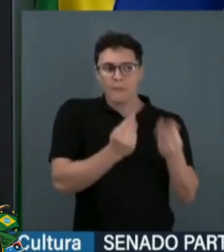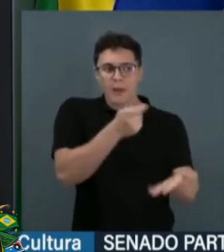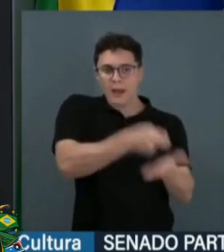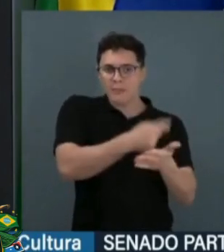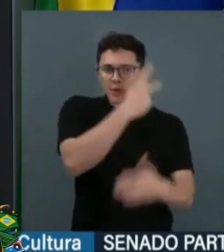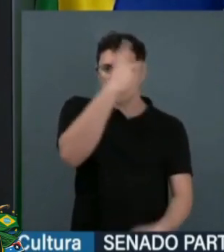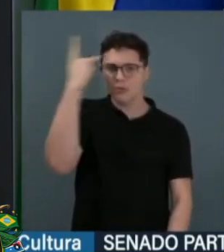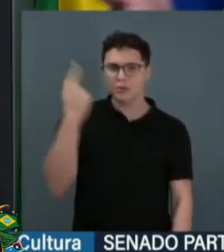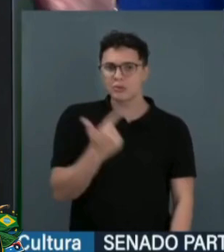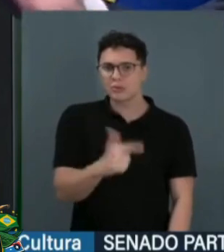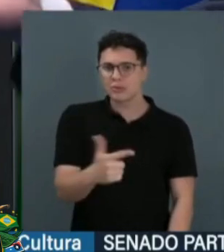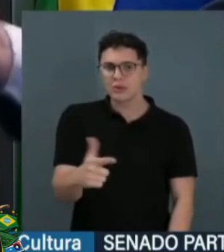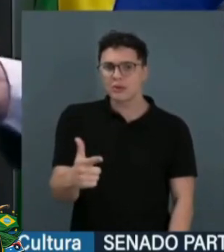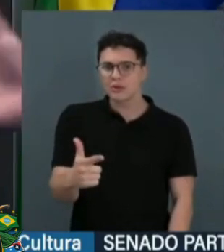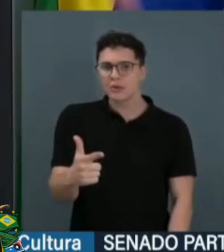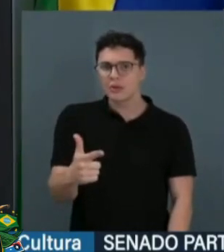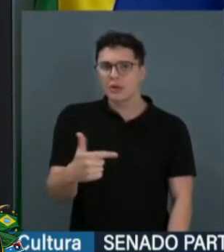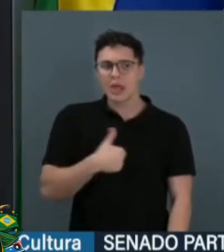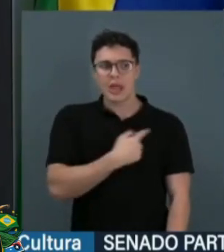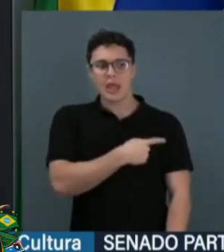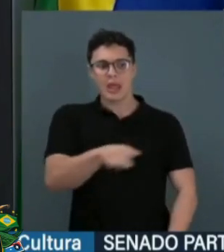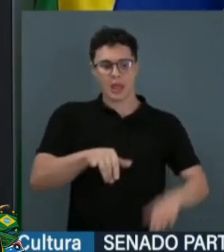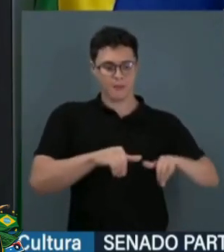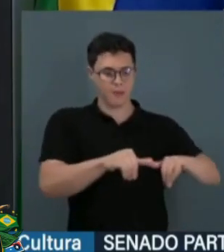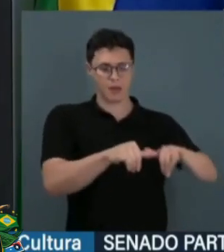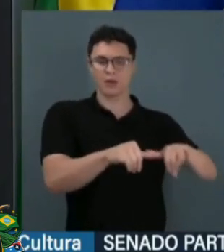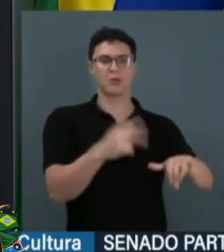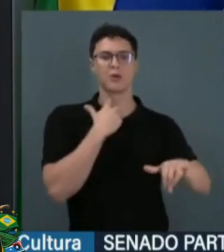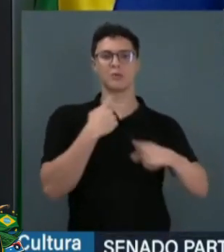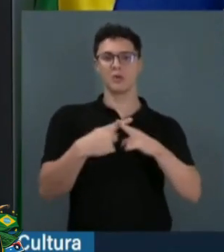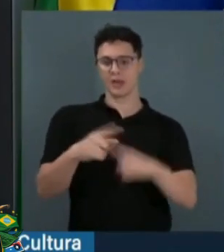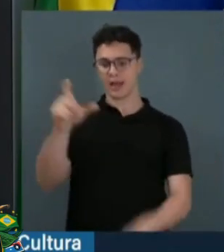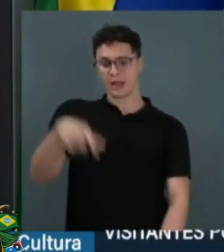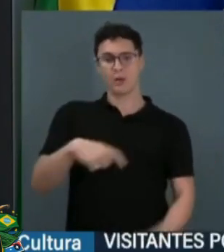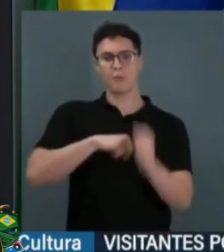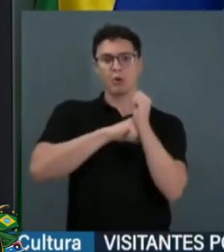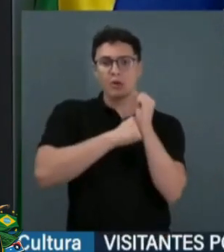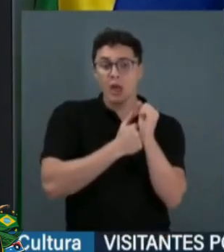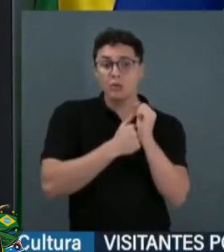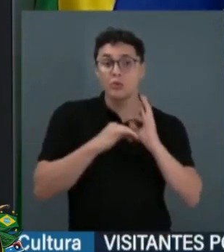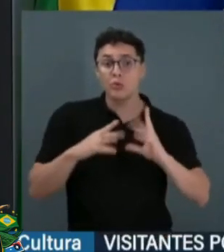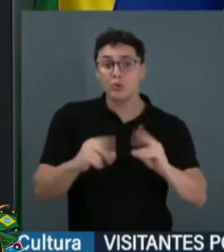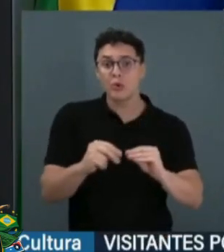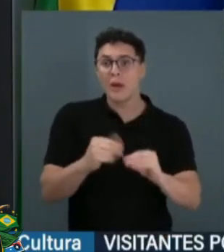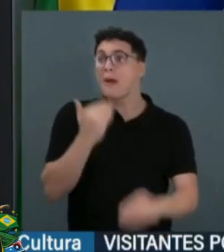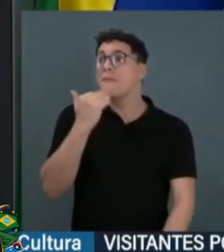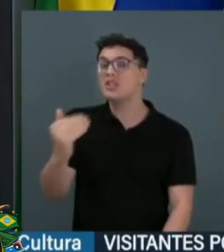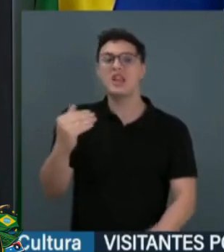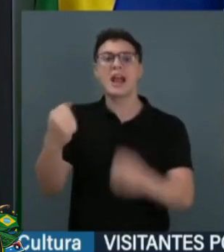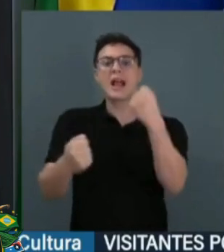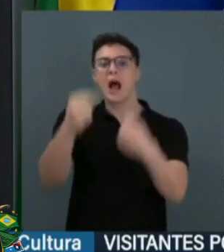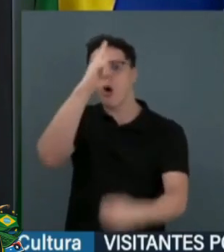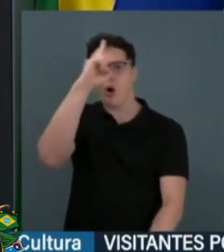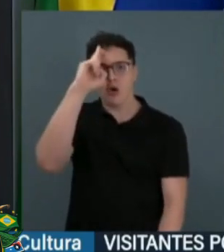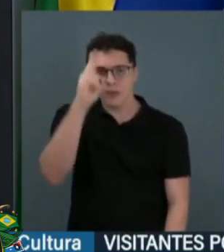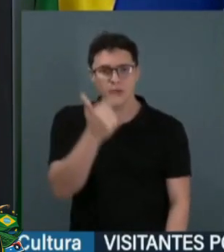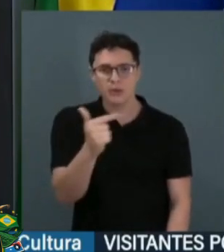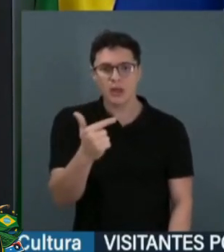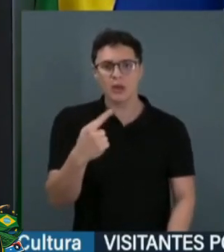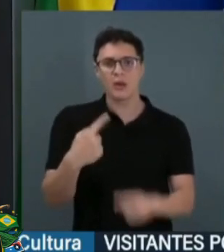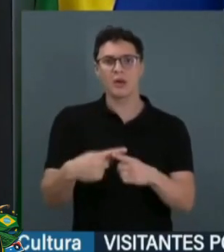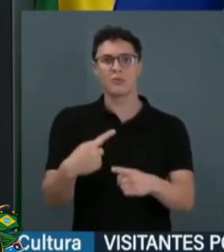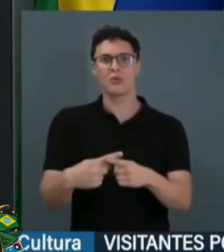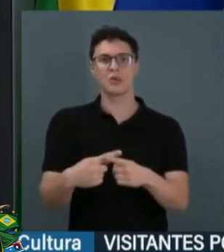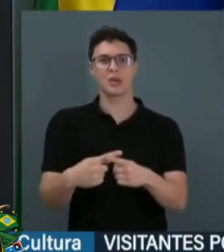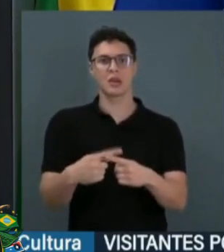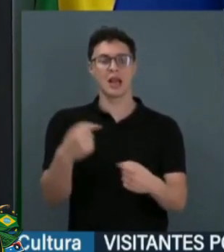tenho nem condições de ir para o supermercado, porque o meu cartão, ele bloqueou tudo, não tem como pegar um Uber, porque o carro oficial é só em